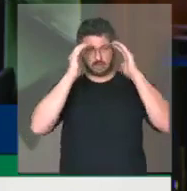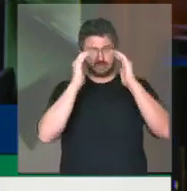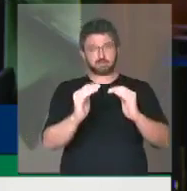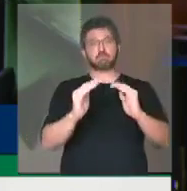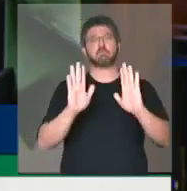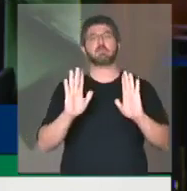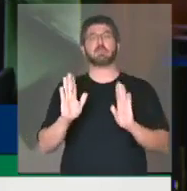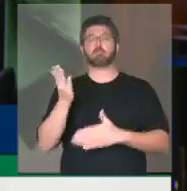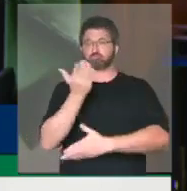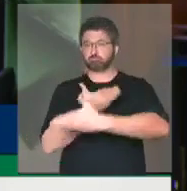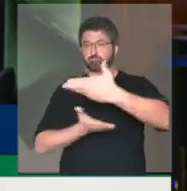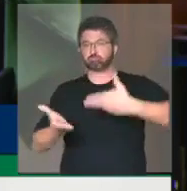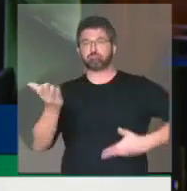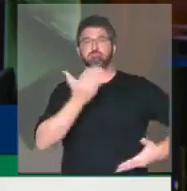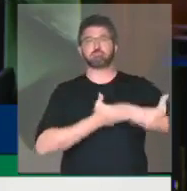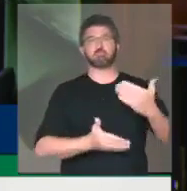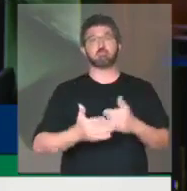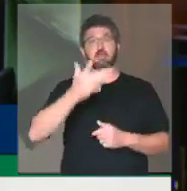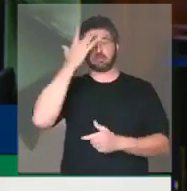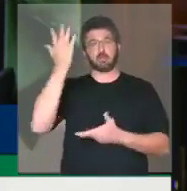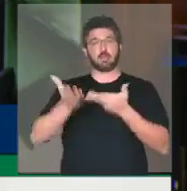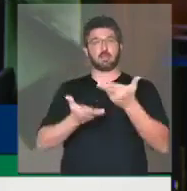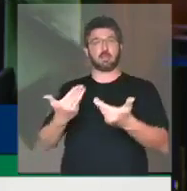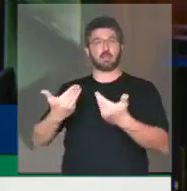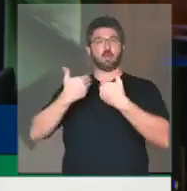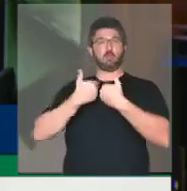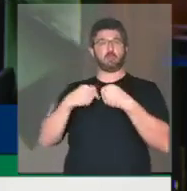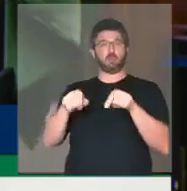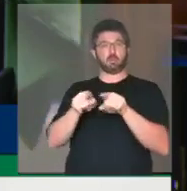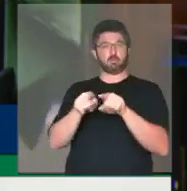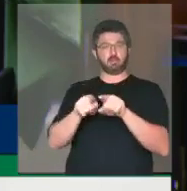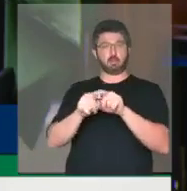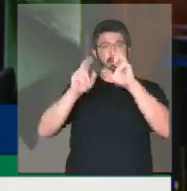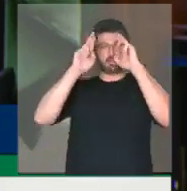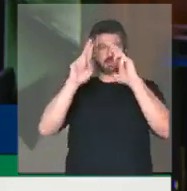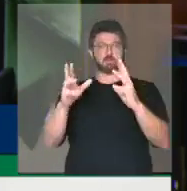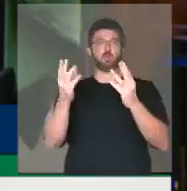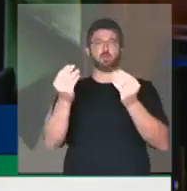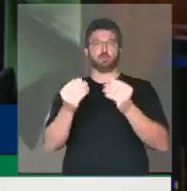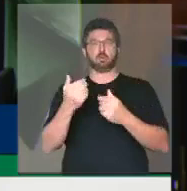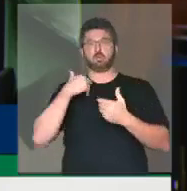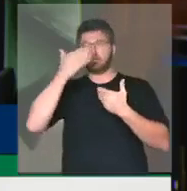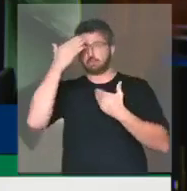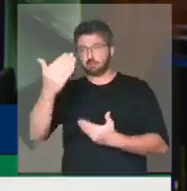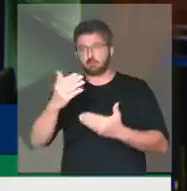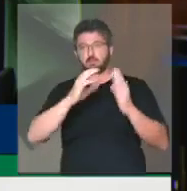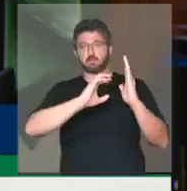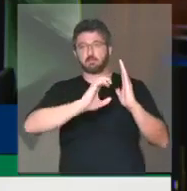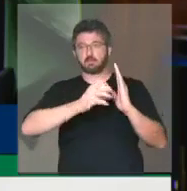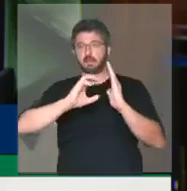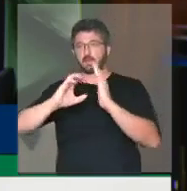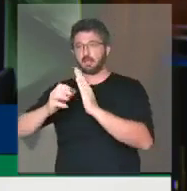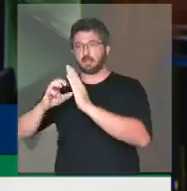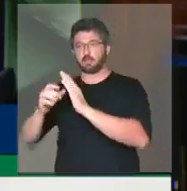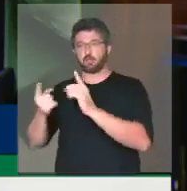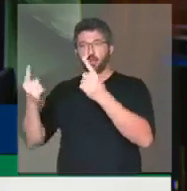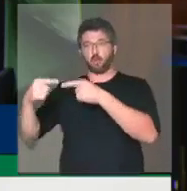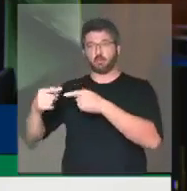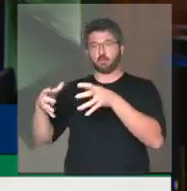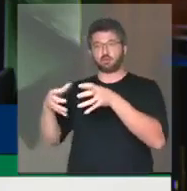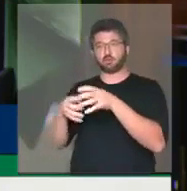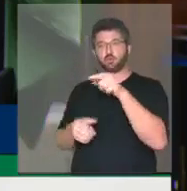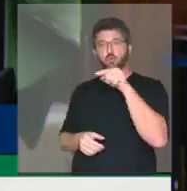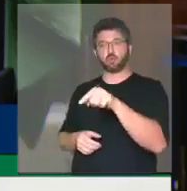respeito também fui tratado por esses líderes. Agradeço aqui aos partidos e líderes de